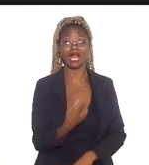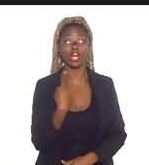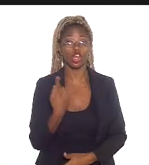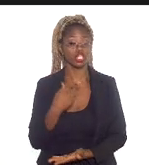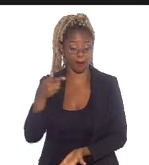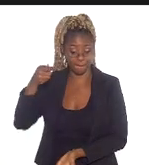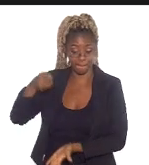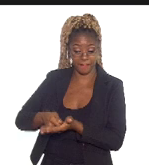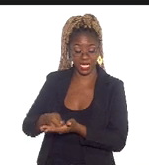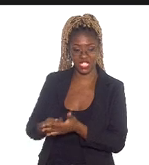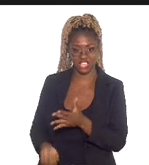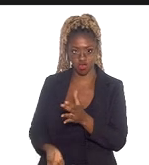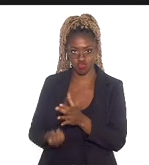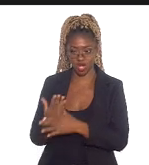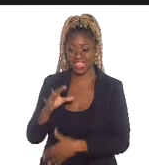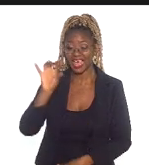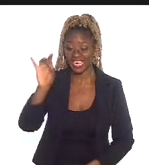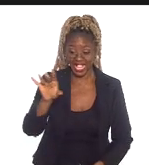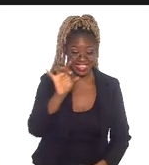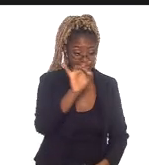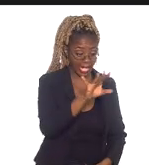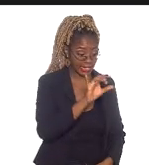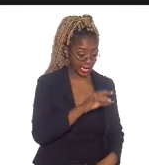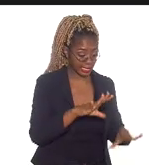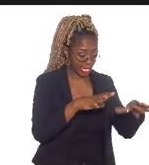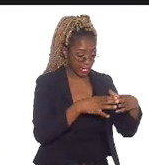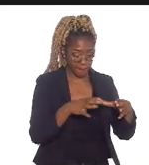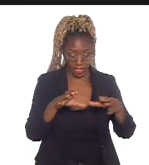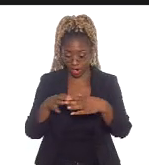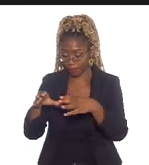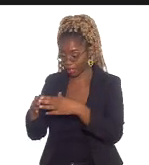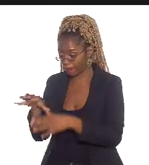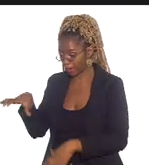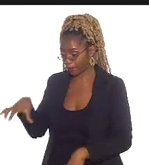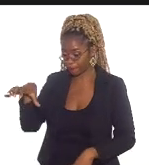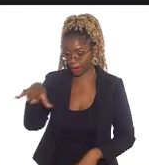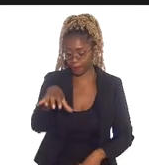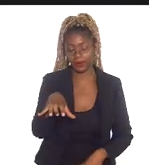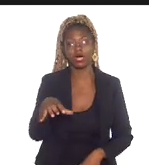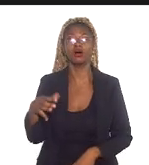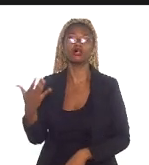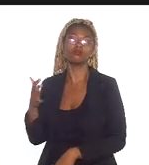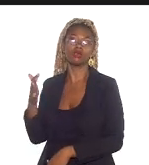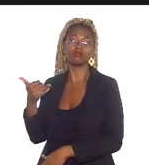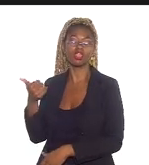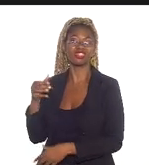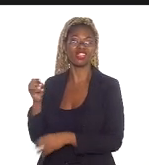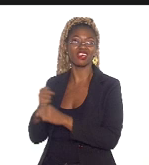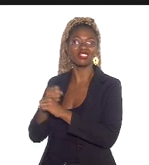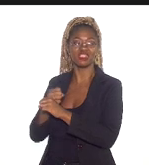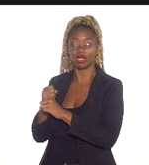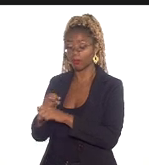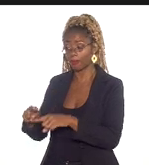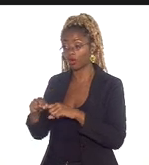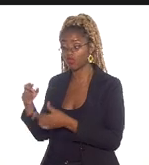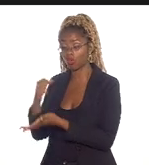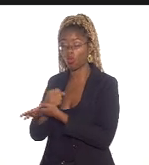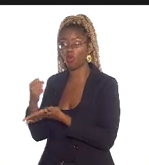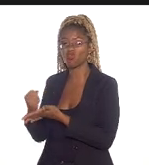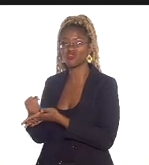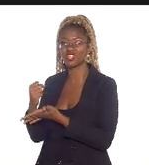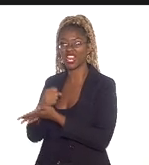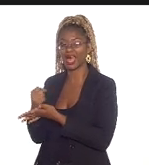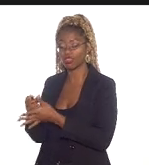obrigação gerada campo a campo nos últimos 10 anos para os campos com contrato de concessão,